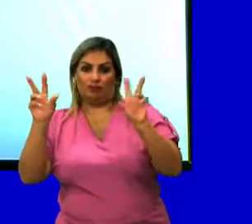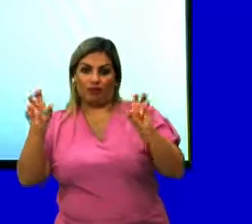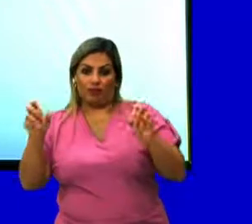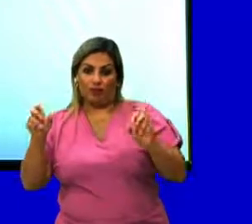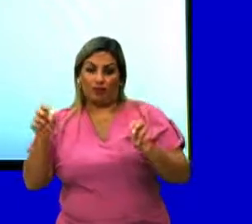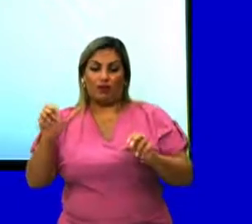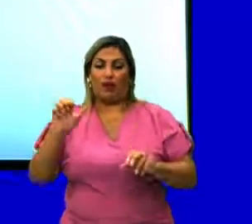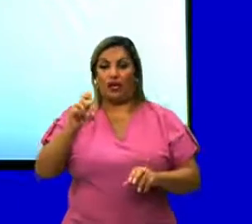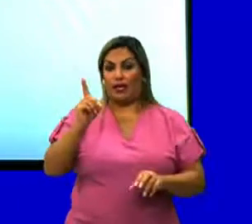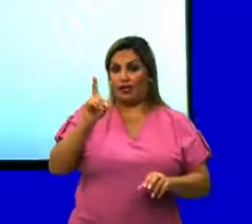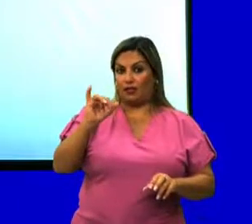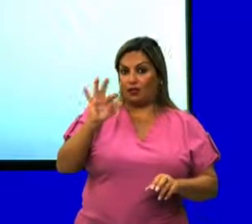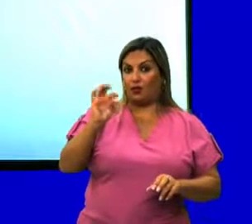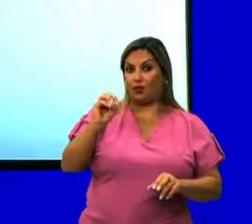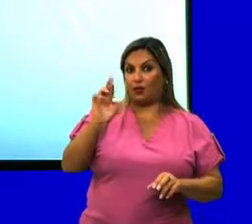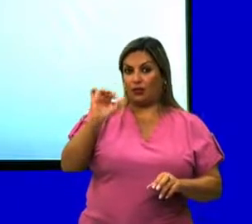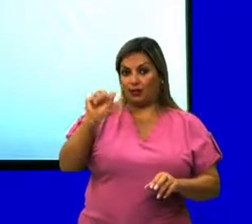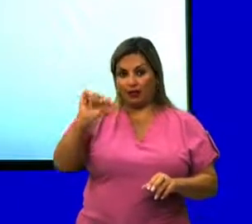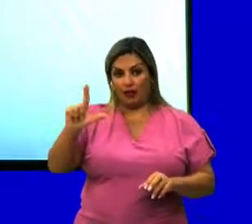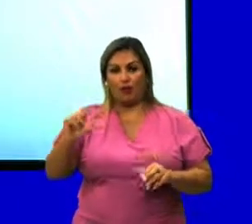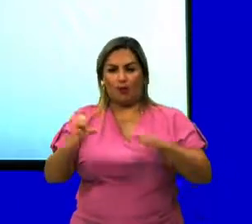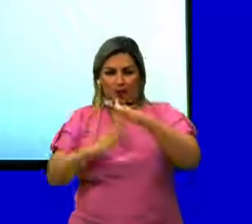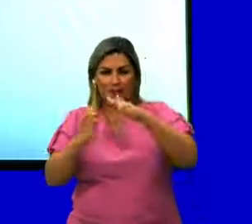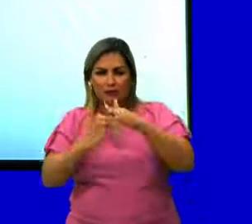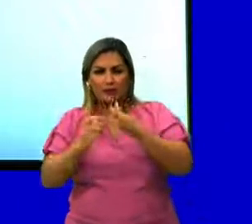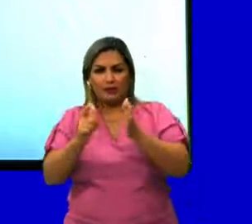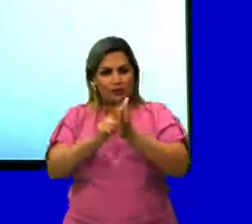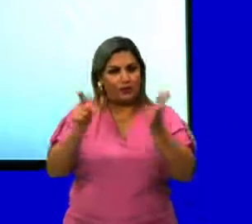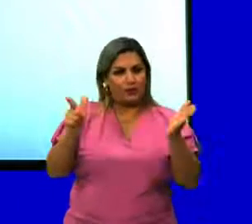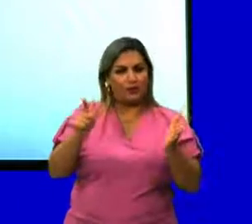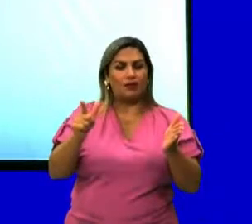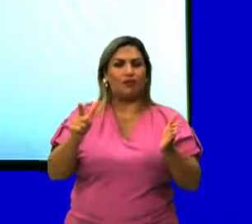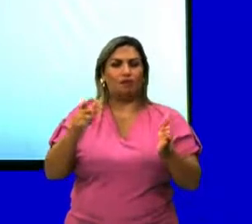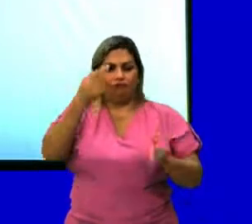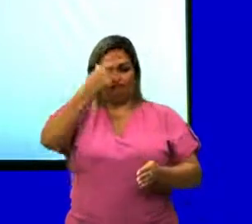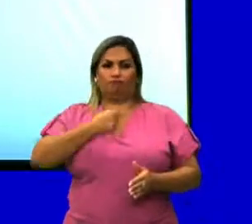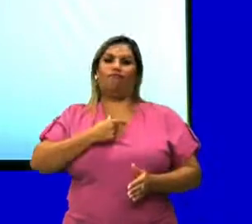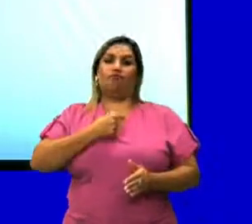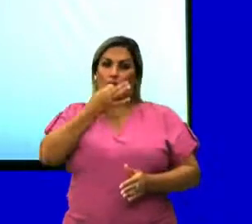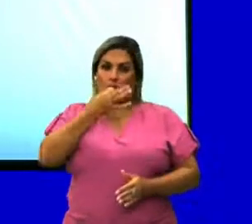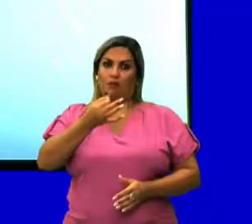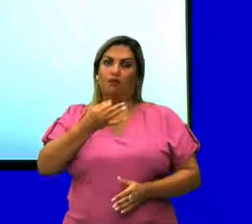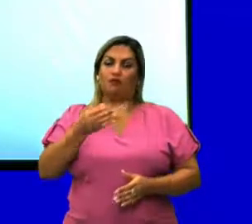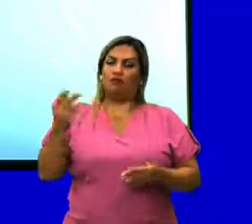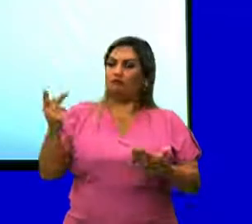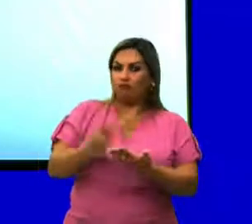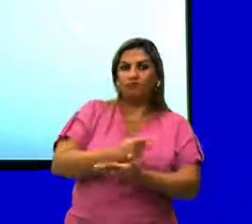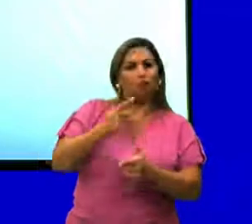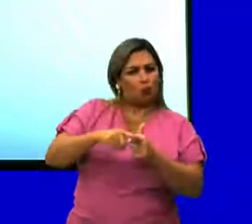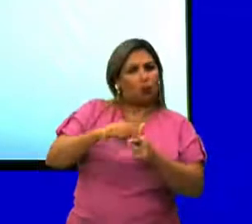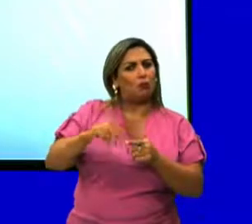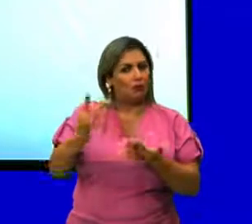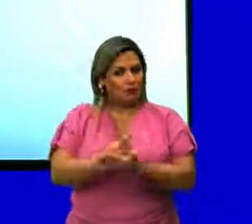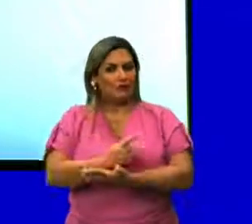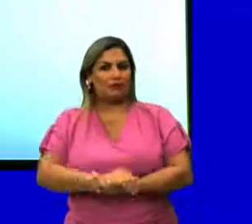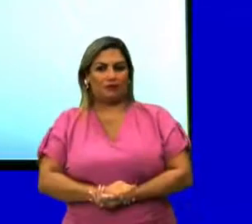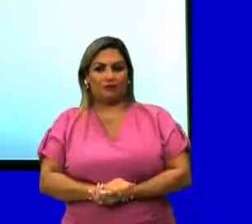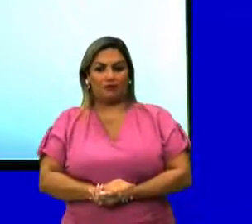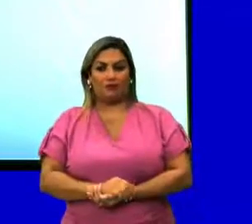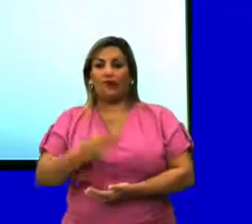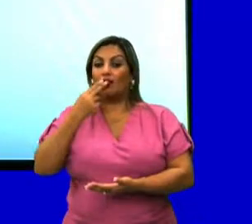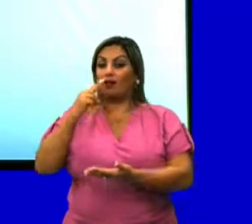né, a voz de um jornal, por exemplo, né, a empresa, então, se posiciona a respeito de uma situação, de um problema recorrente.